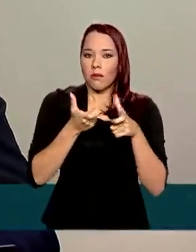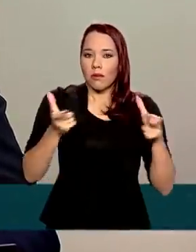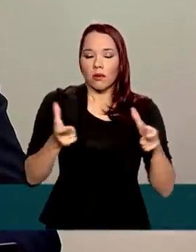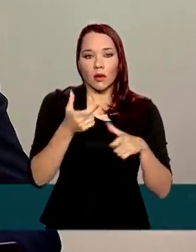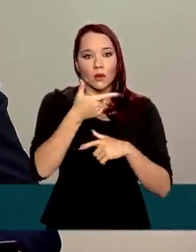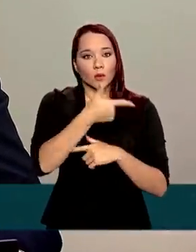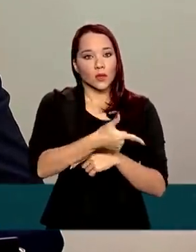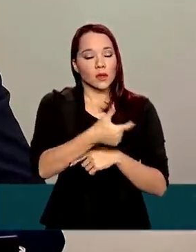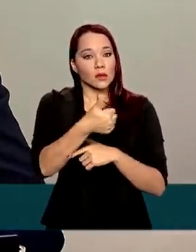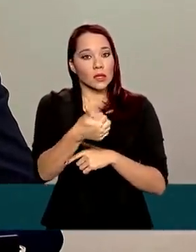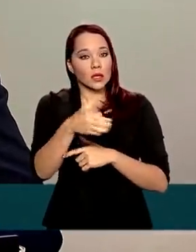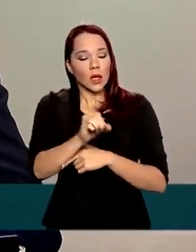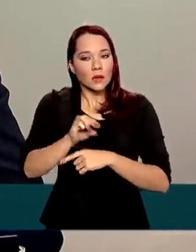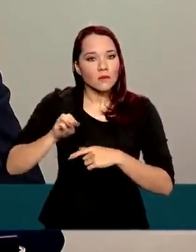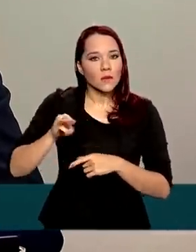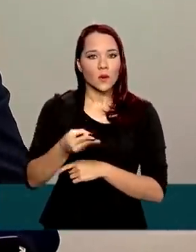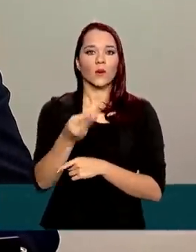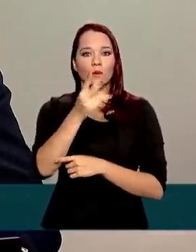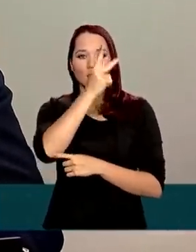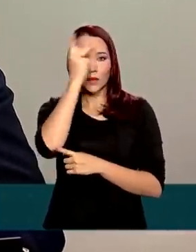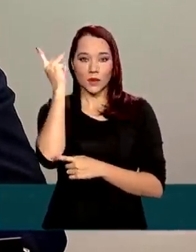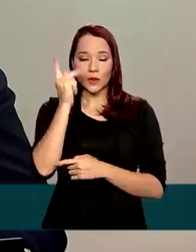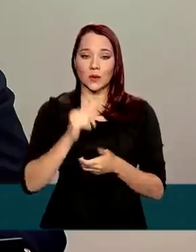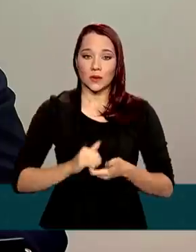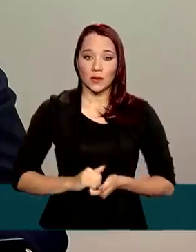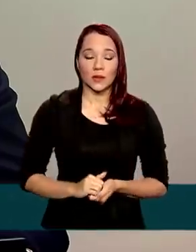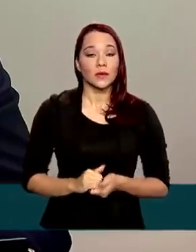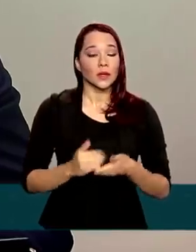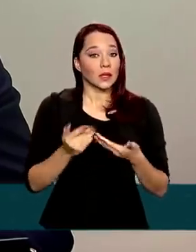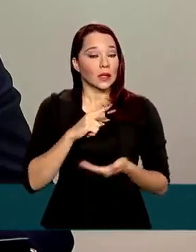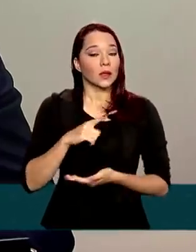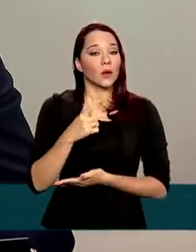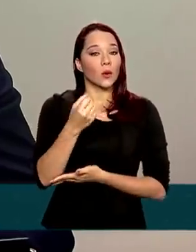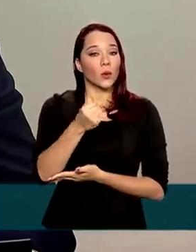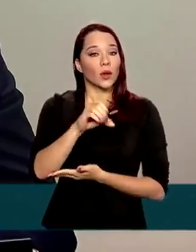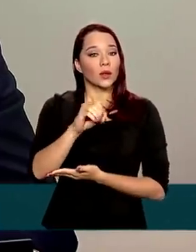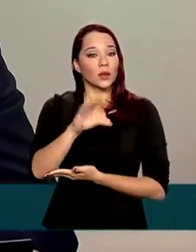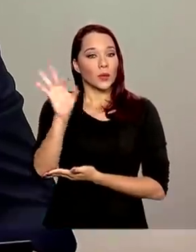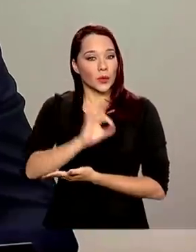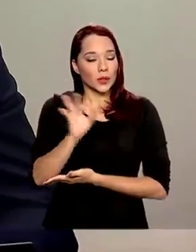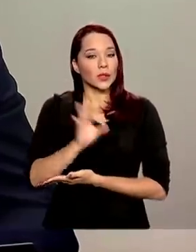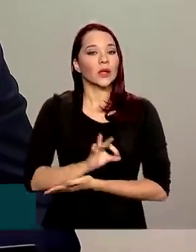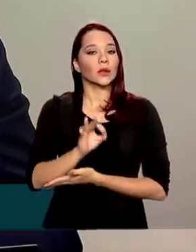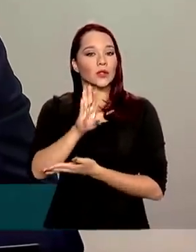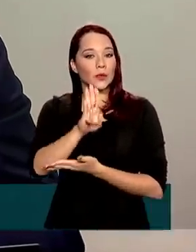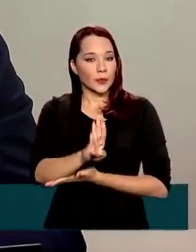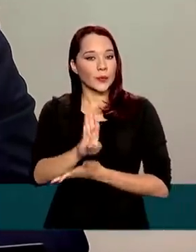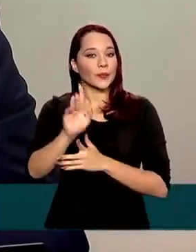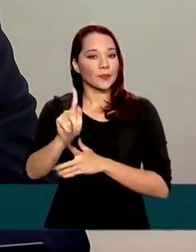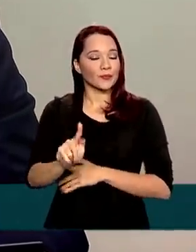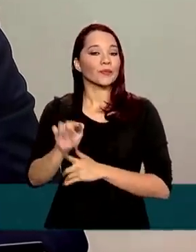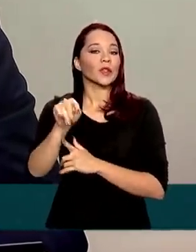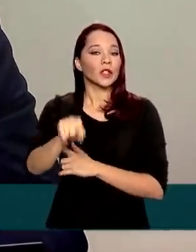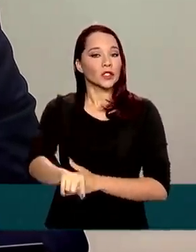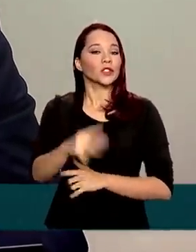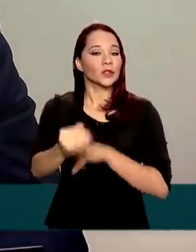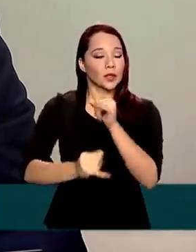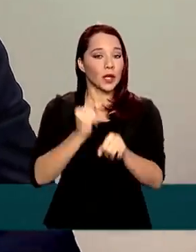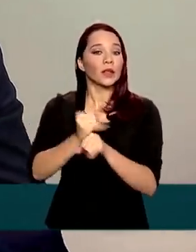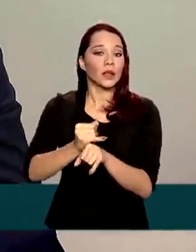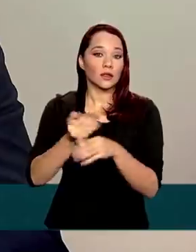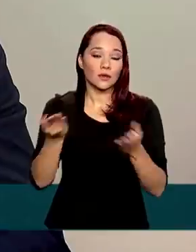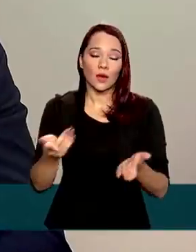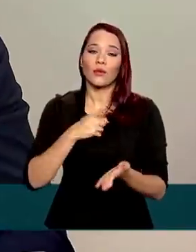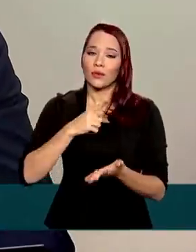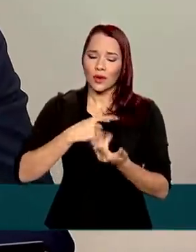milhões de pessoas praticamente e nós temos 80% de banda larga, aproximadamente. Então ainda